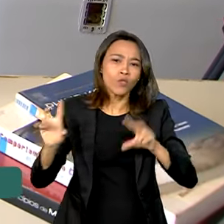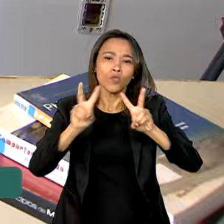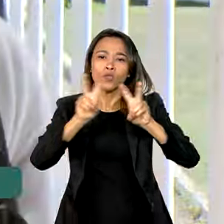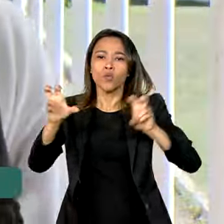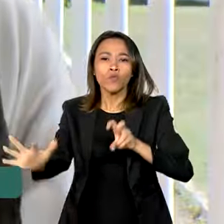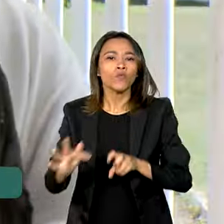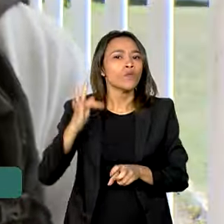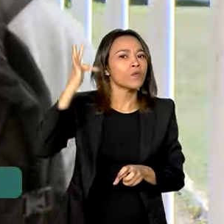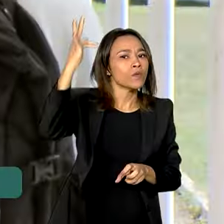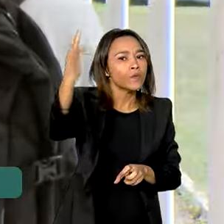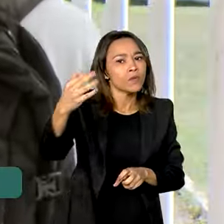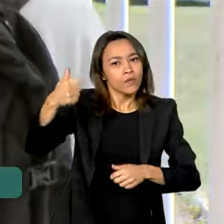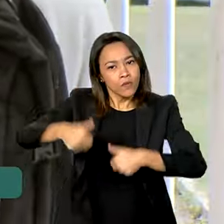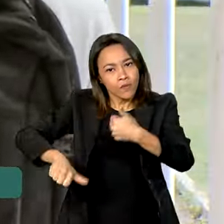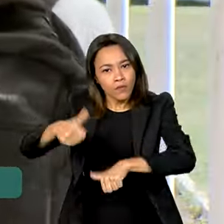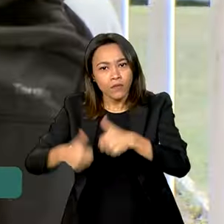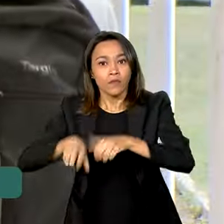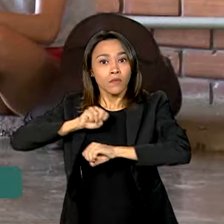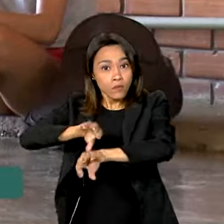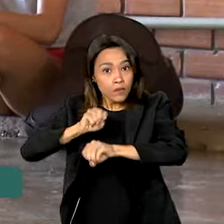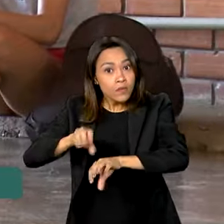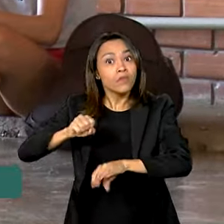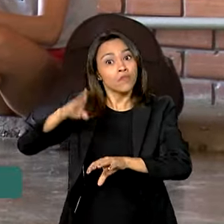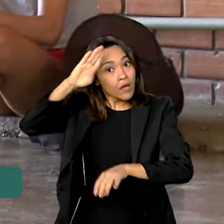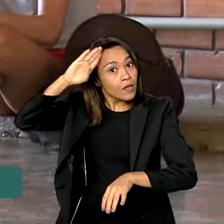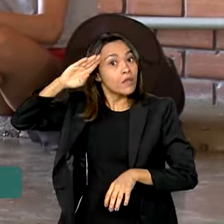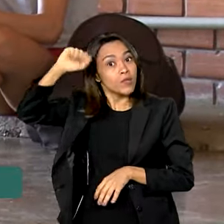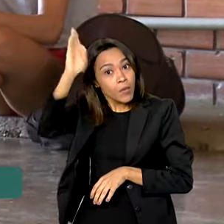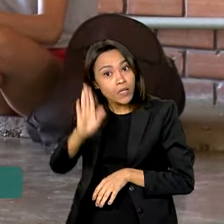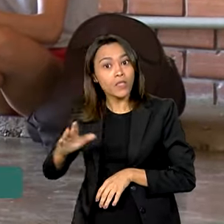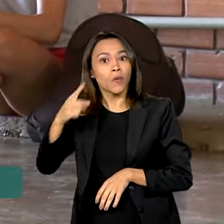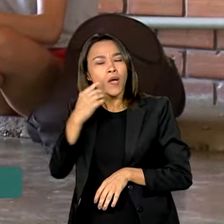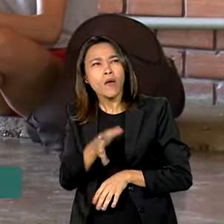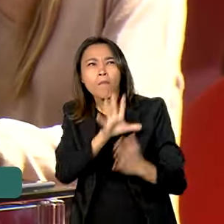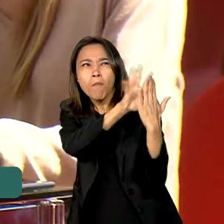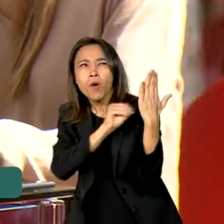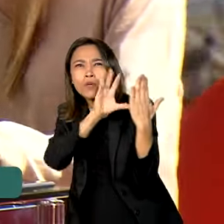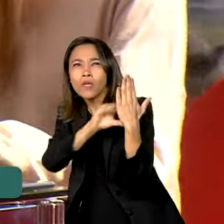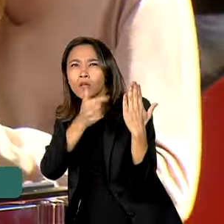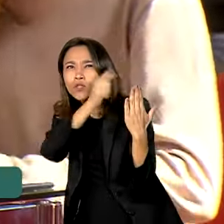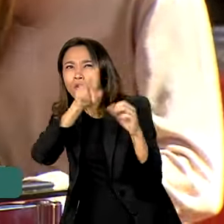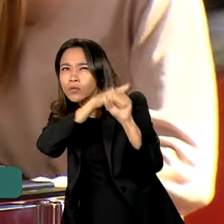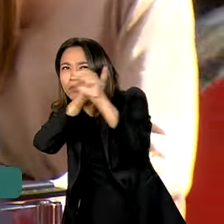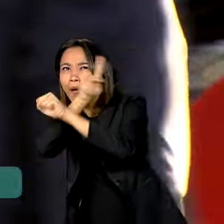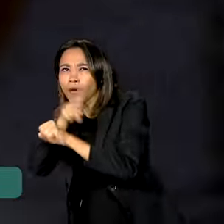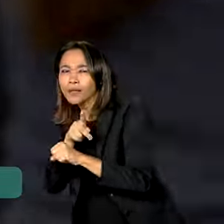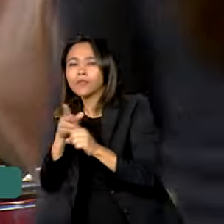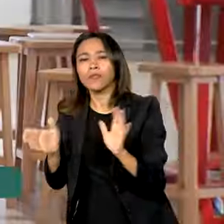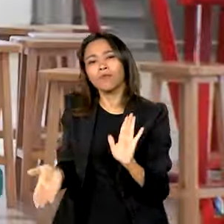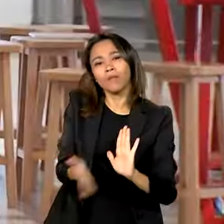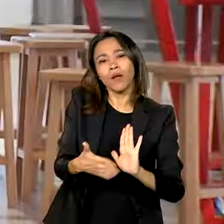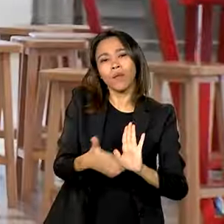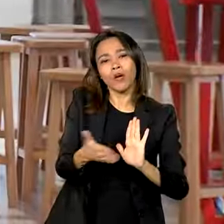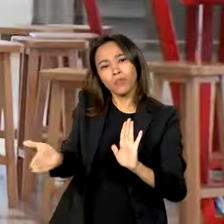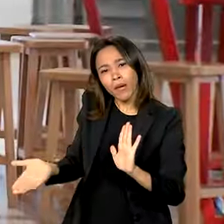avaliação da educação superior no Brasil exemplos de outros países e propostas para aprimorar esses